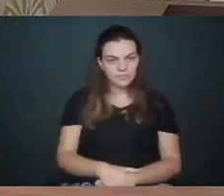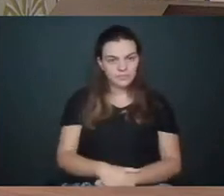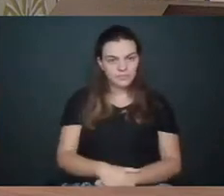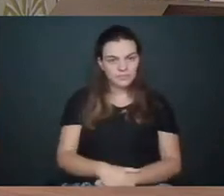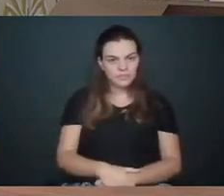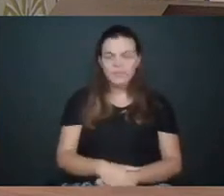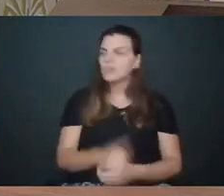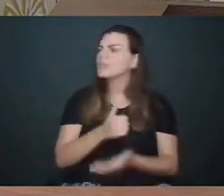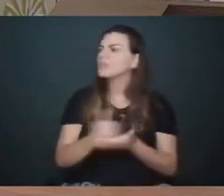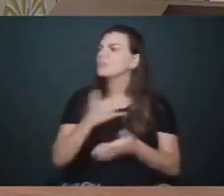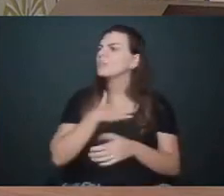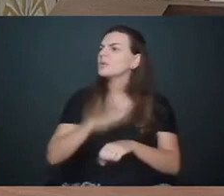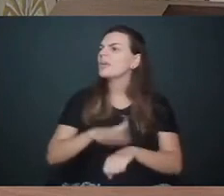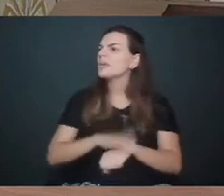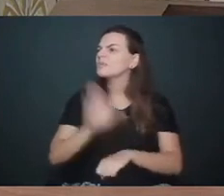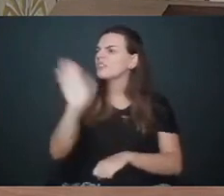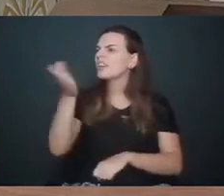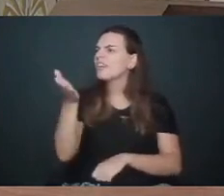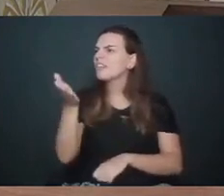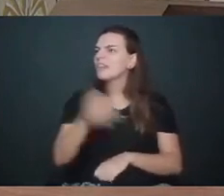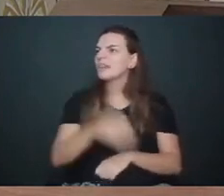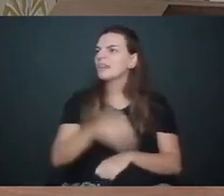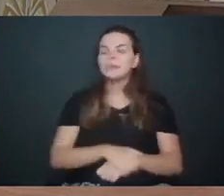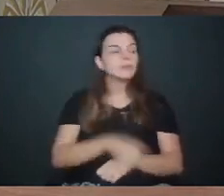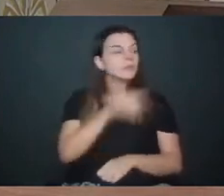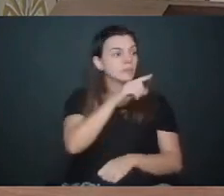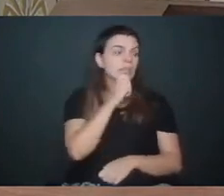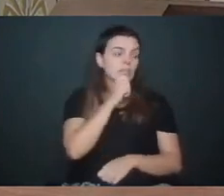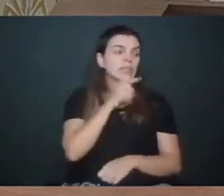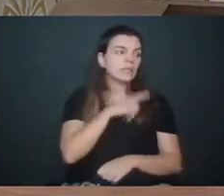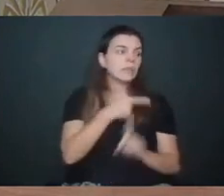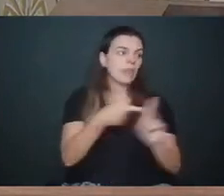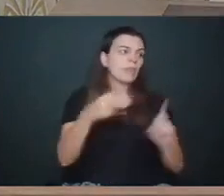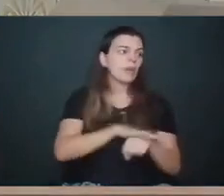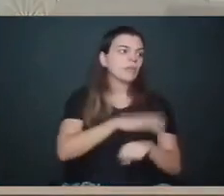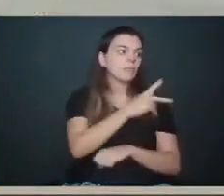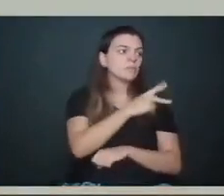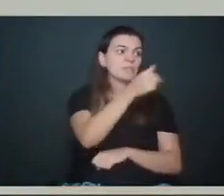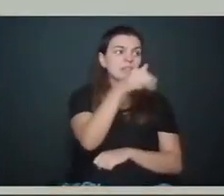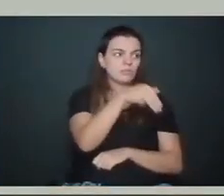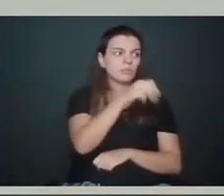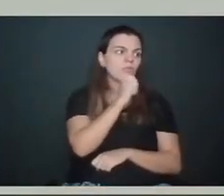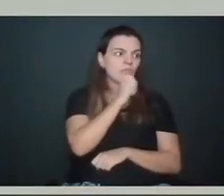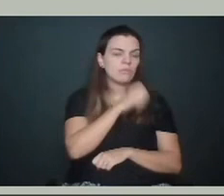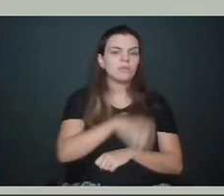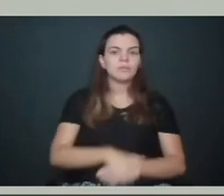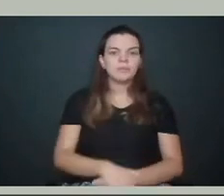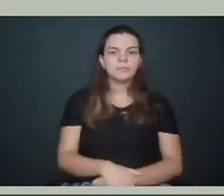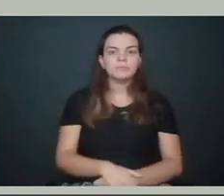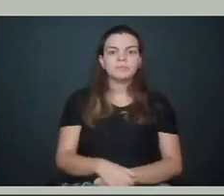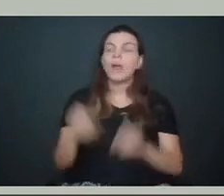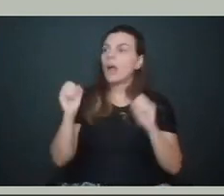Quanto? O senhor ainda tem metade do tempo, senhor Flávio, mais ótimo. 7 minutos então, e 40. Então agora vamos às projeções, porque